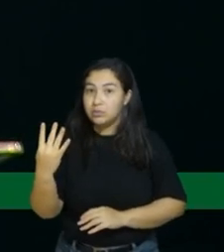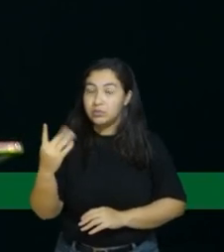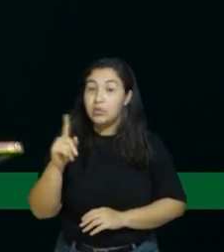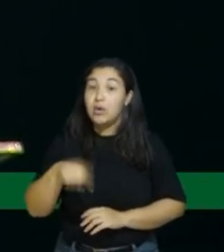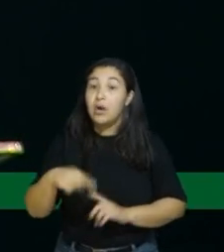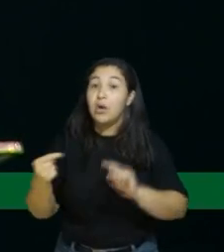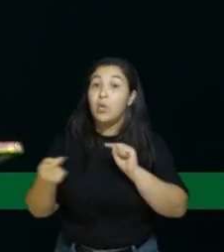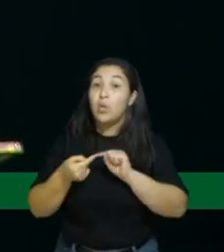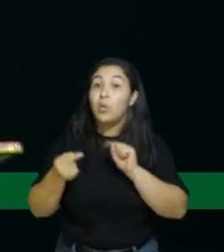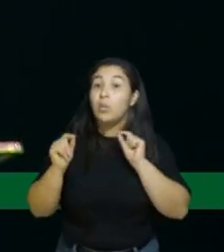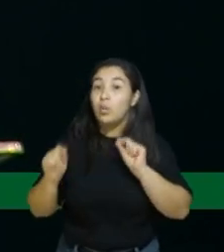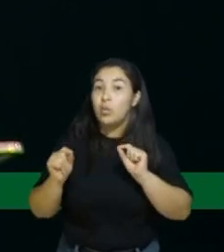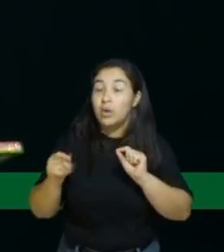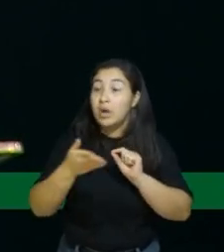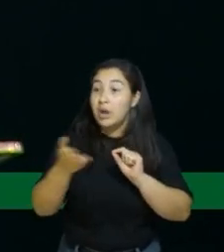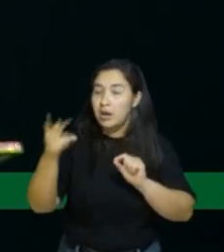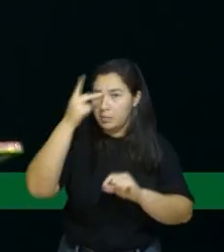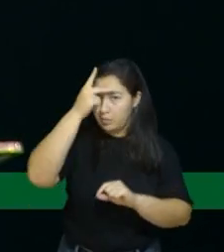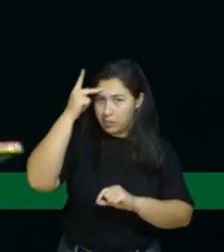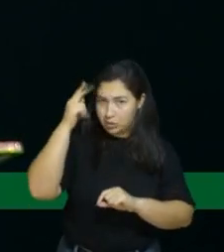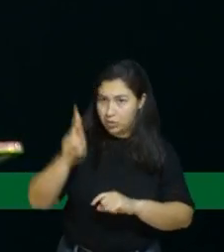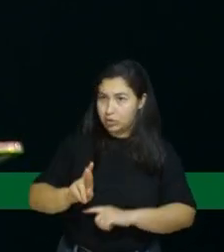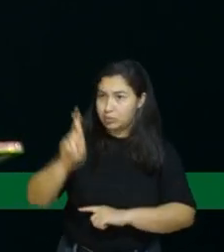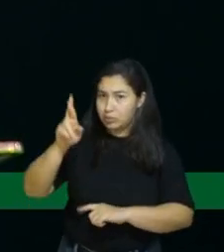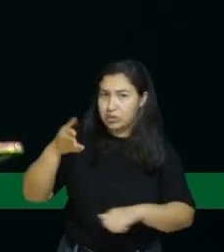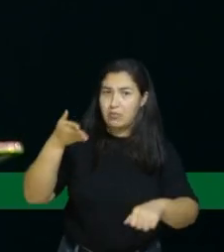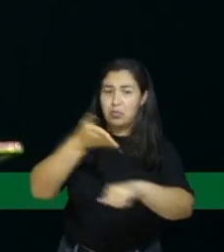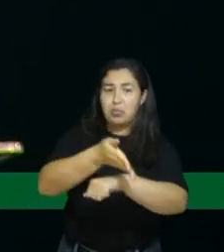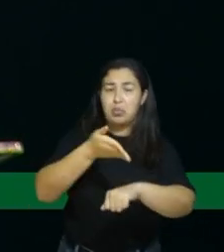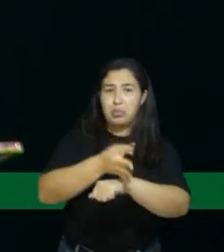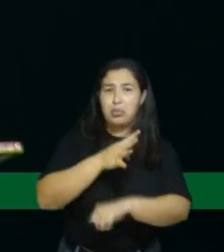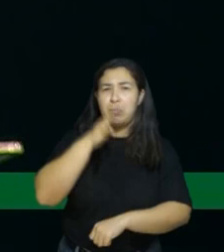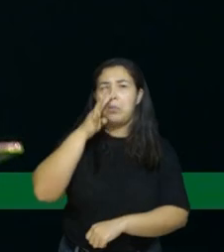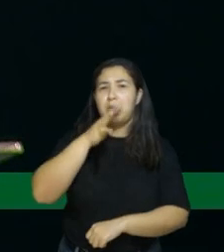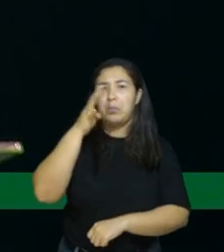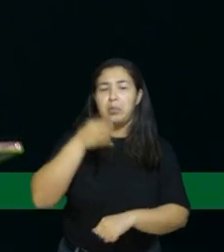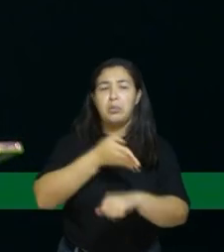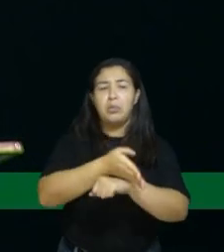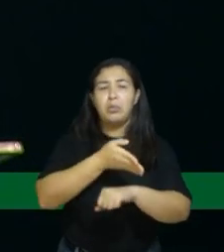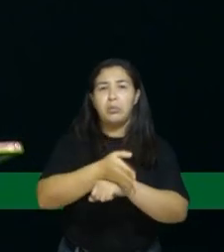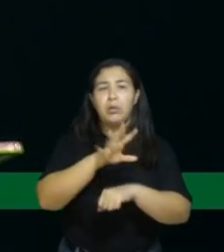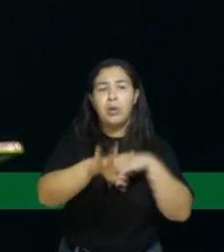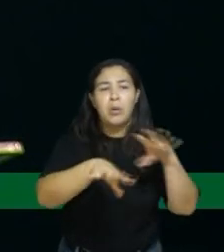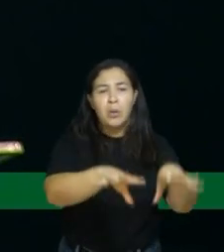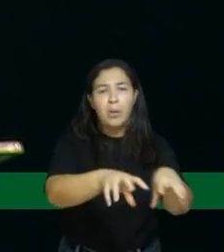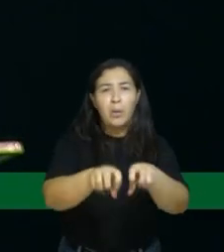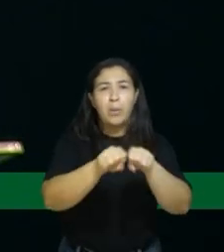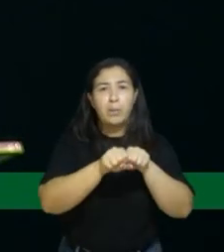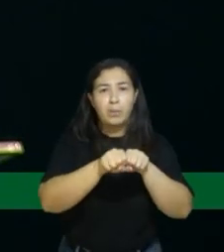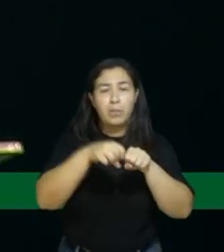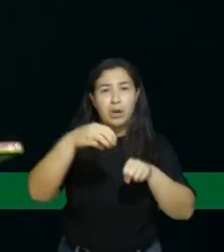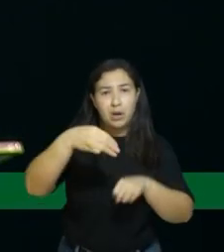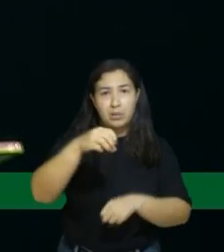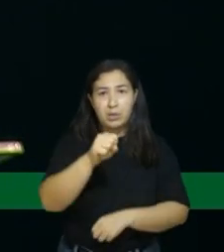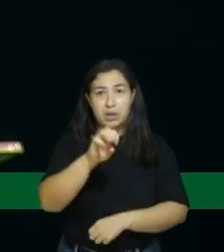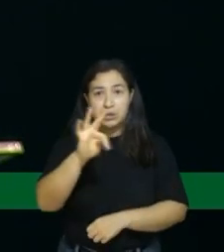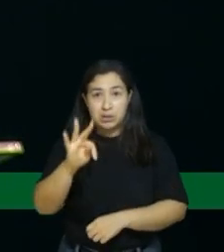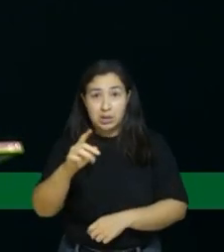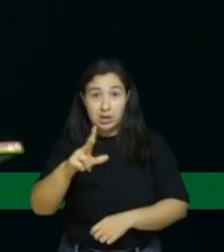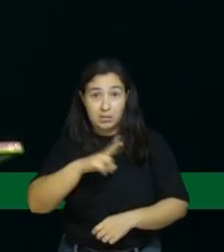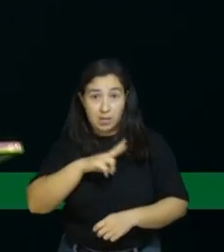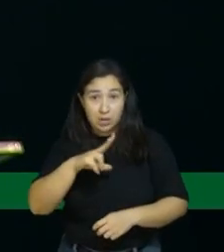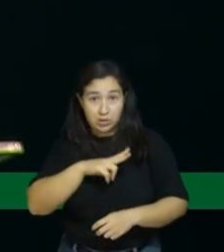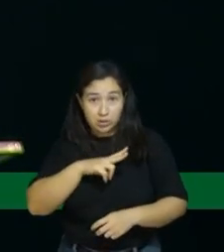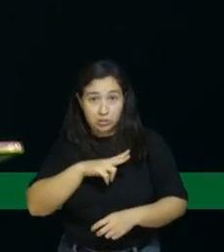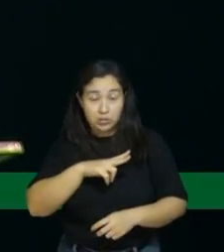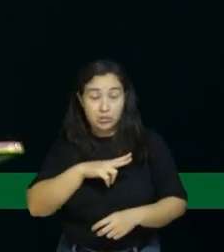que Os Invasores os ocupantes de propriedades rurais e urbanas e particulares